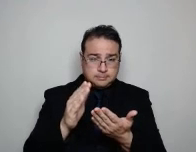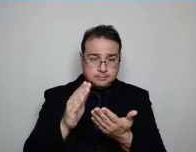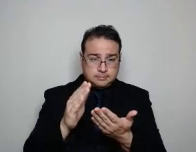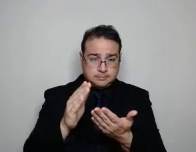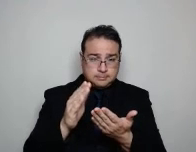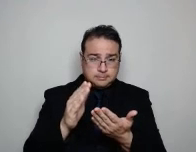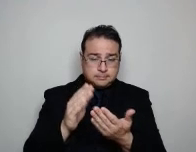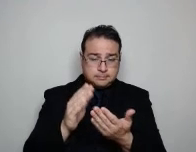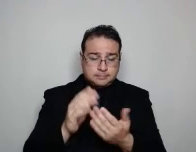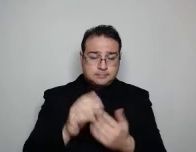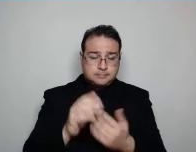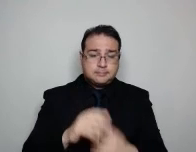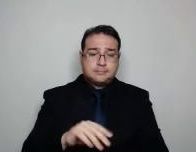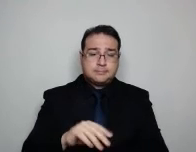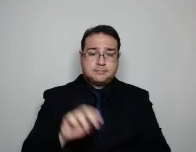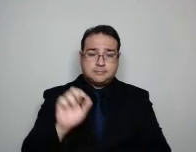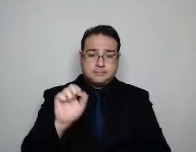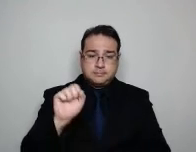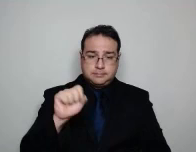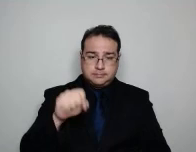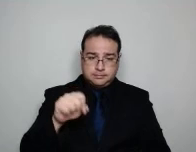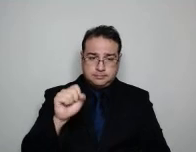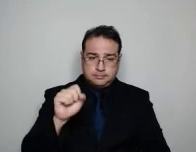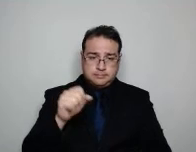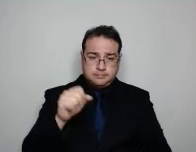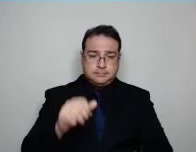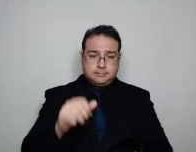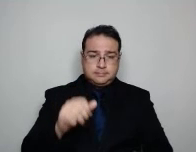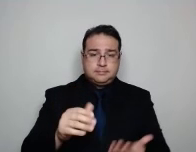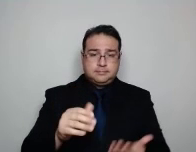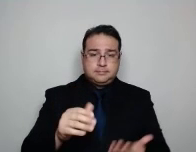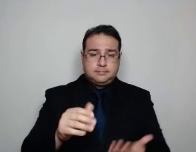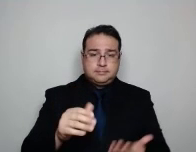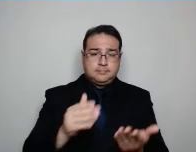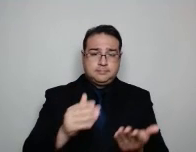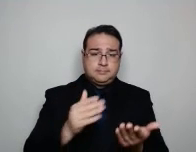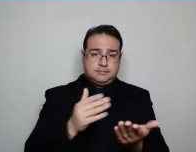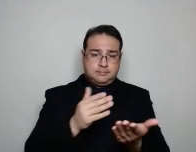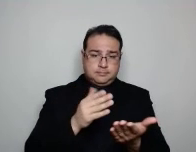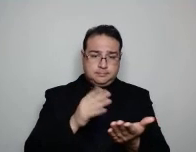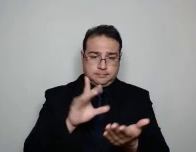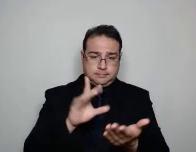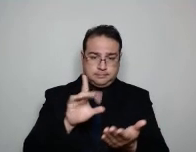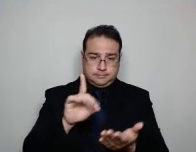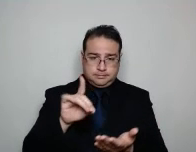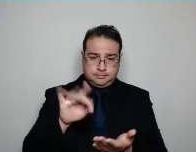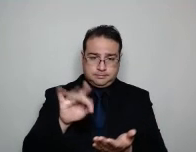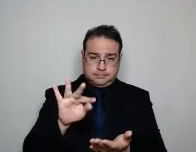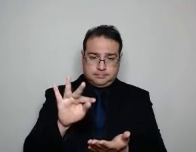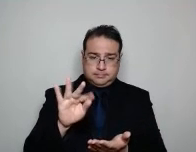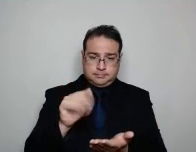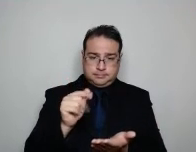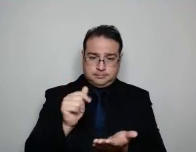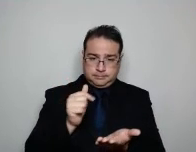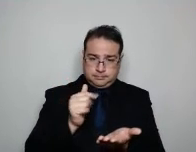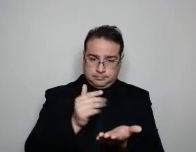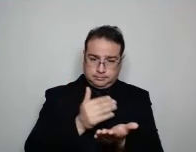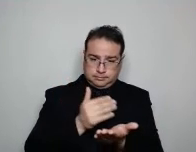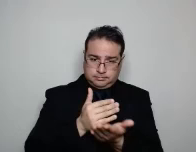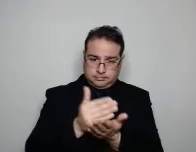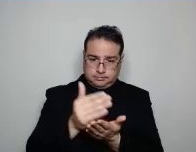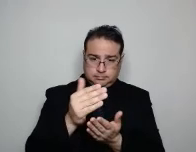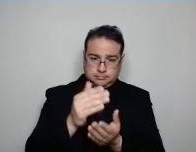do pedido, da data do pedido. A data do pedido era 80 mil reais, agora é 84. Certo.